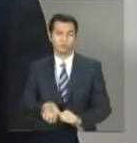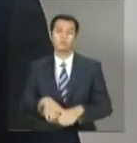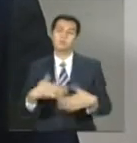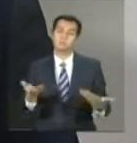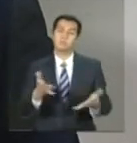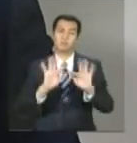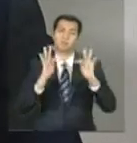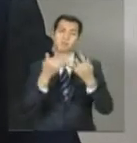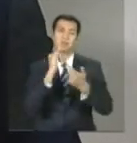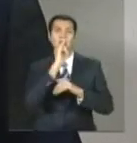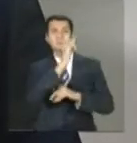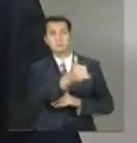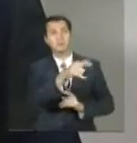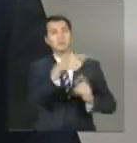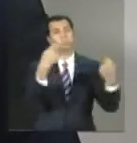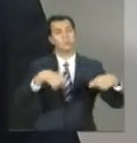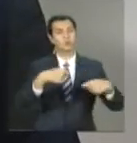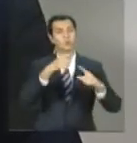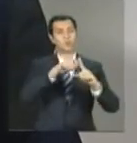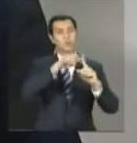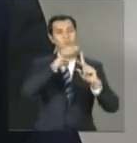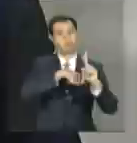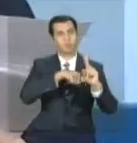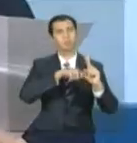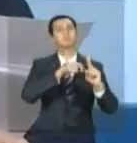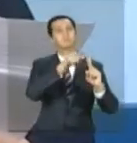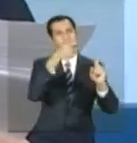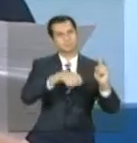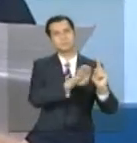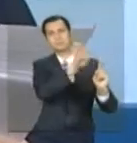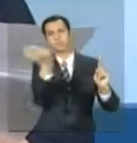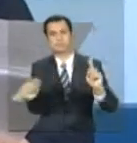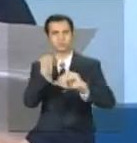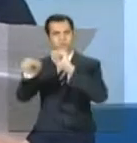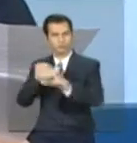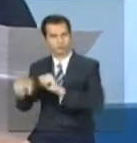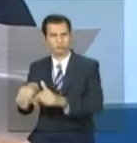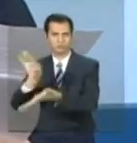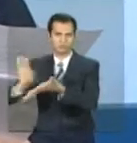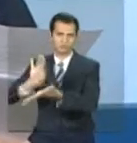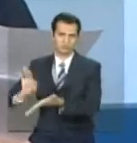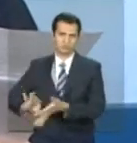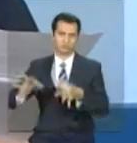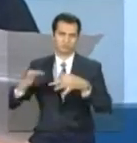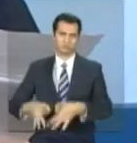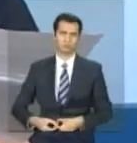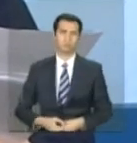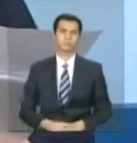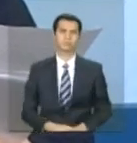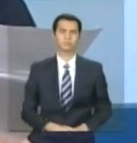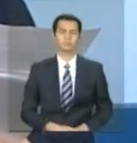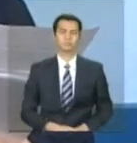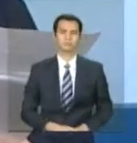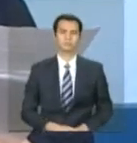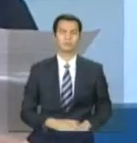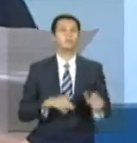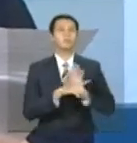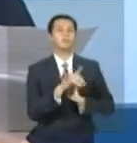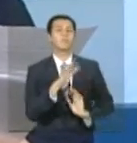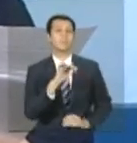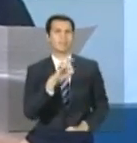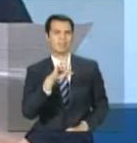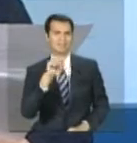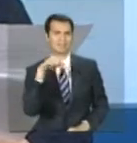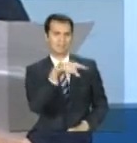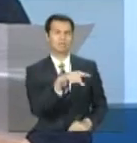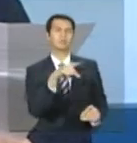terá 2 meses para proceder à sua revisão antes do cancelamento. Fernanda, eu tenho duas perguntas em relação ao preenchimento dos cadastros. Eu vou fazer as duas de uma